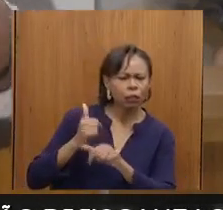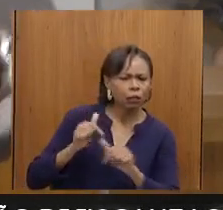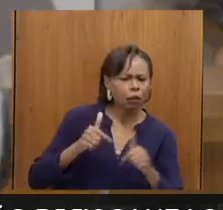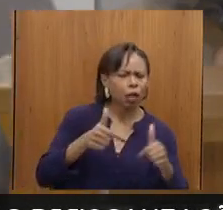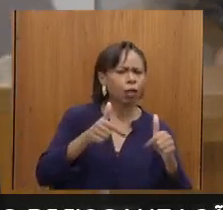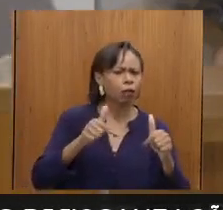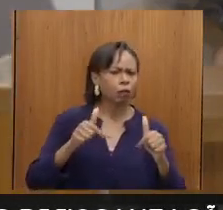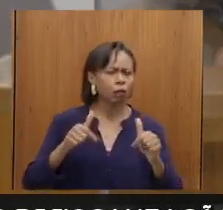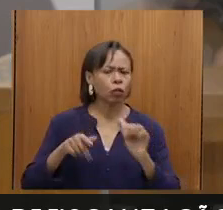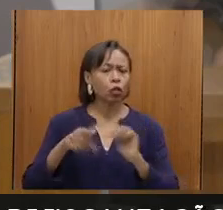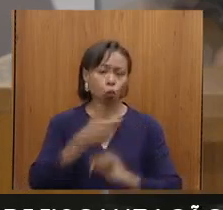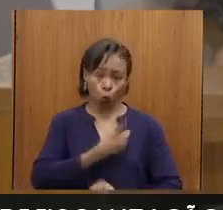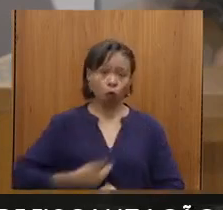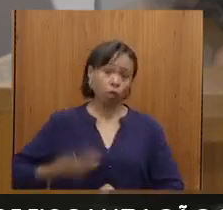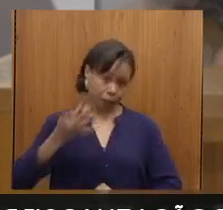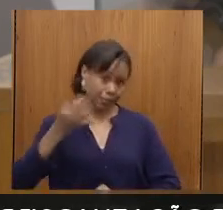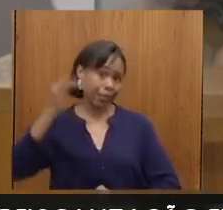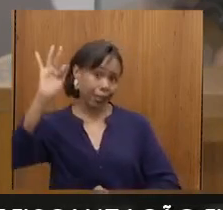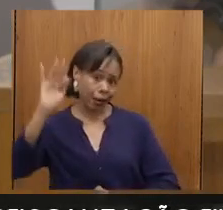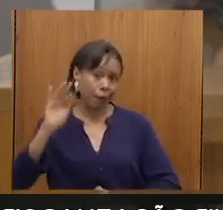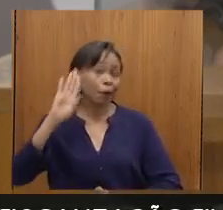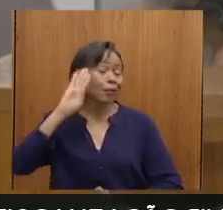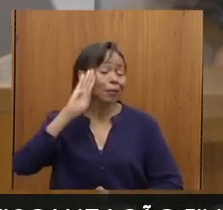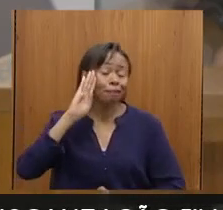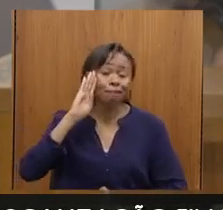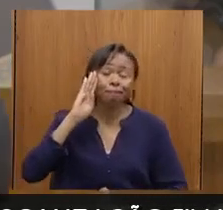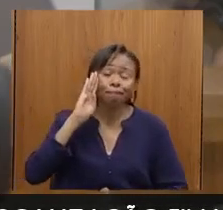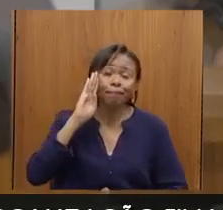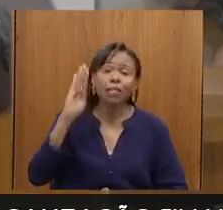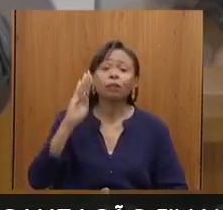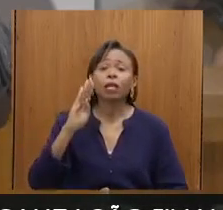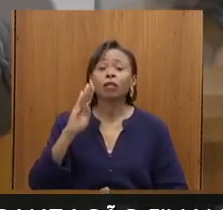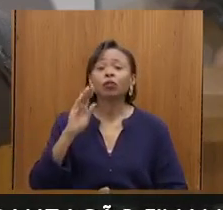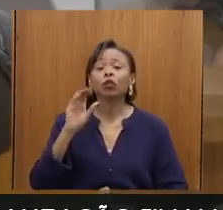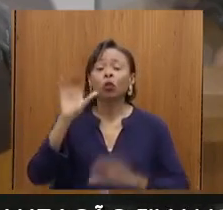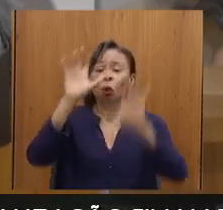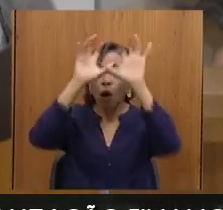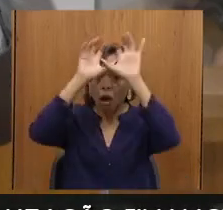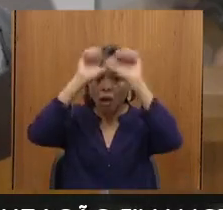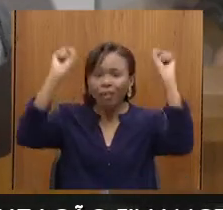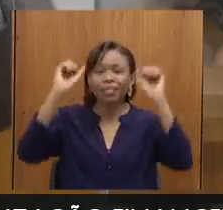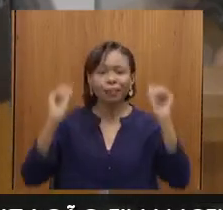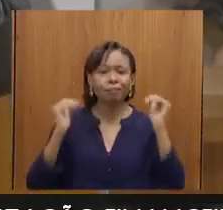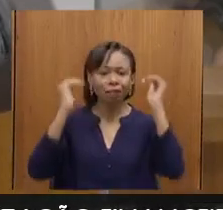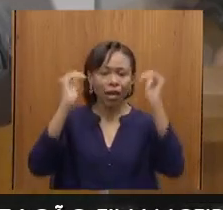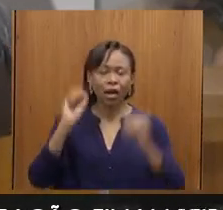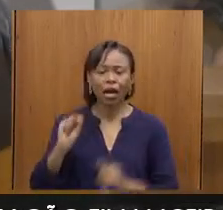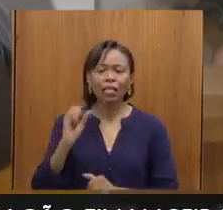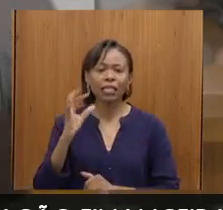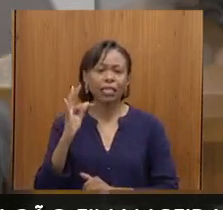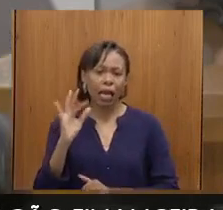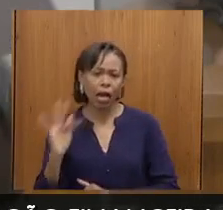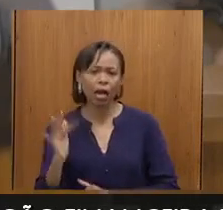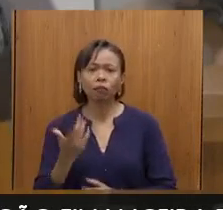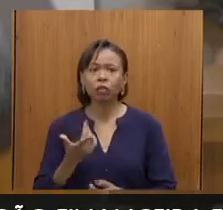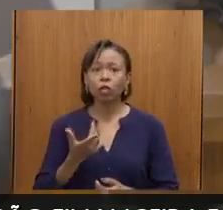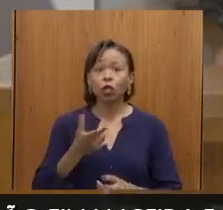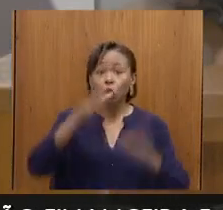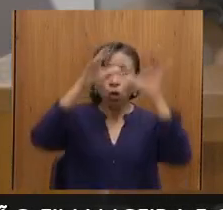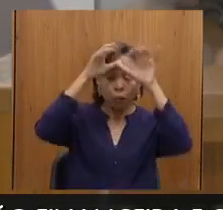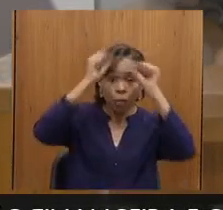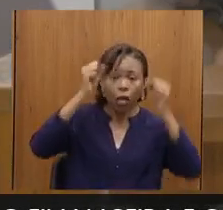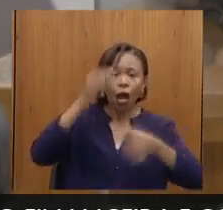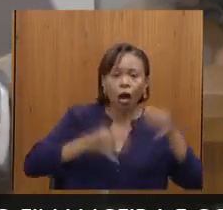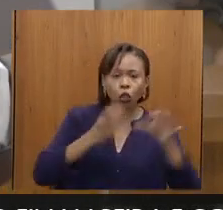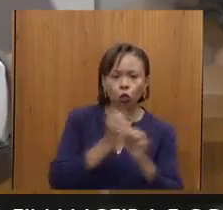não só do governo federal, mas principalmente do STF, do Tribunal de Contas, do Tesouro Nacional.